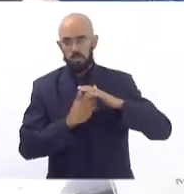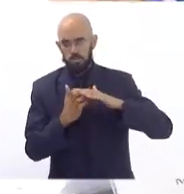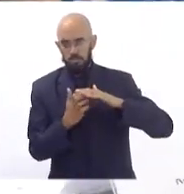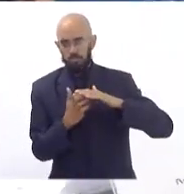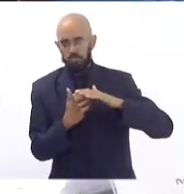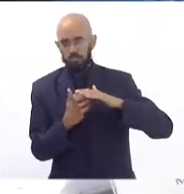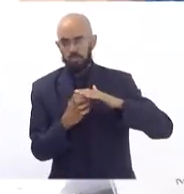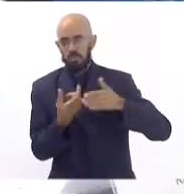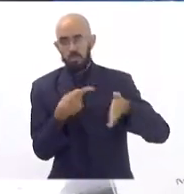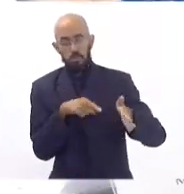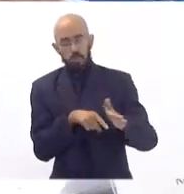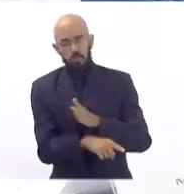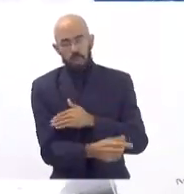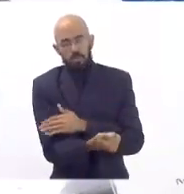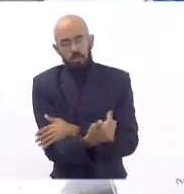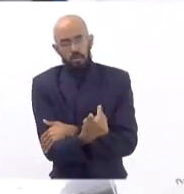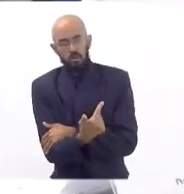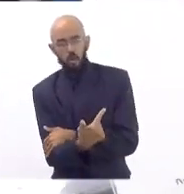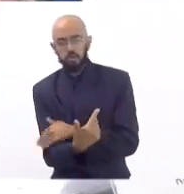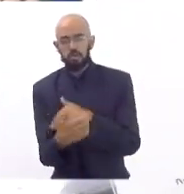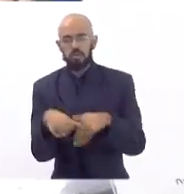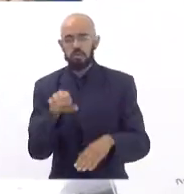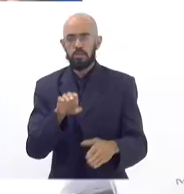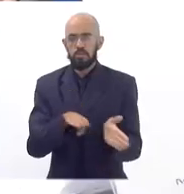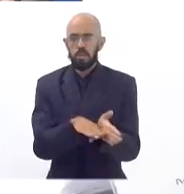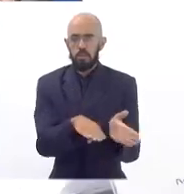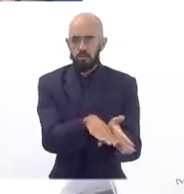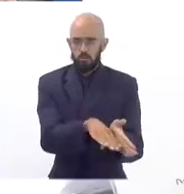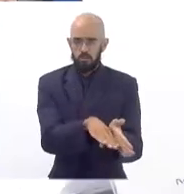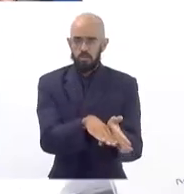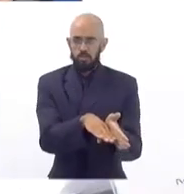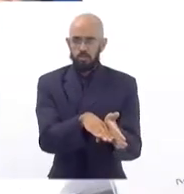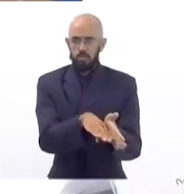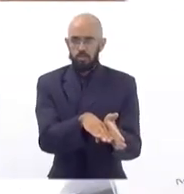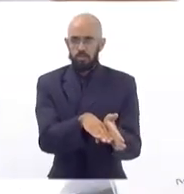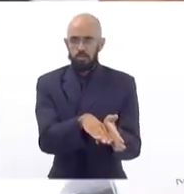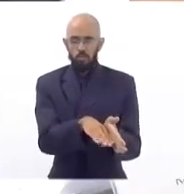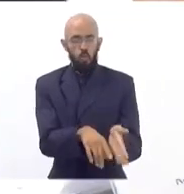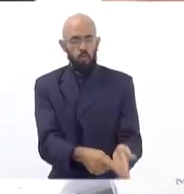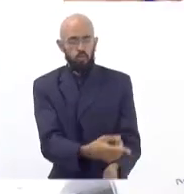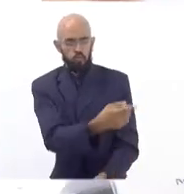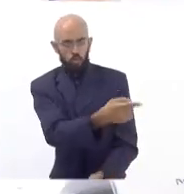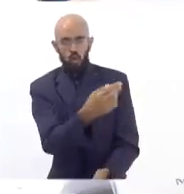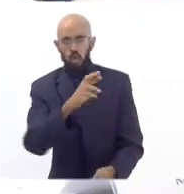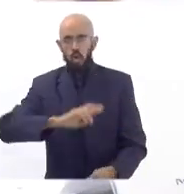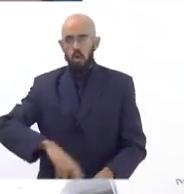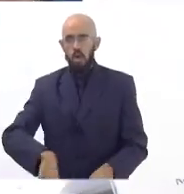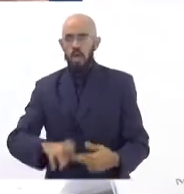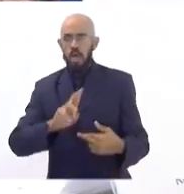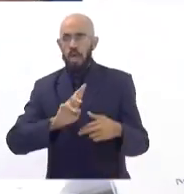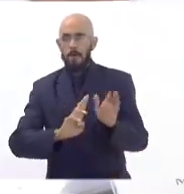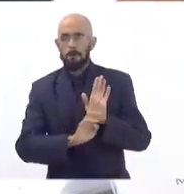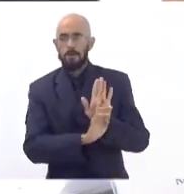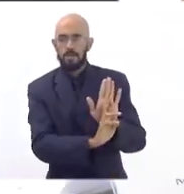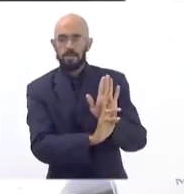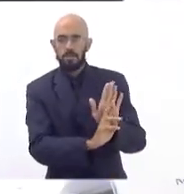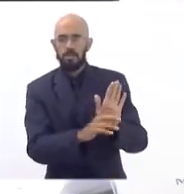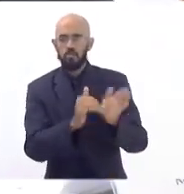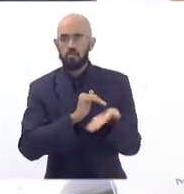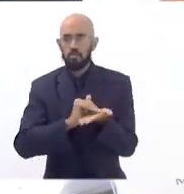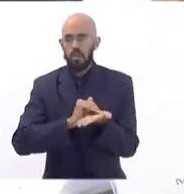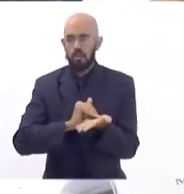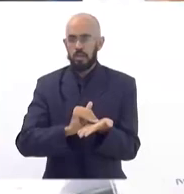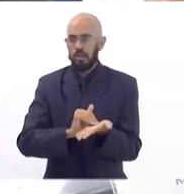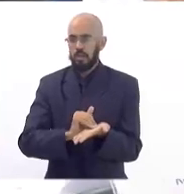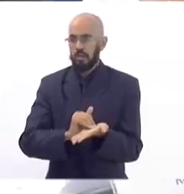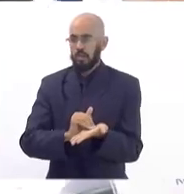seguinte são bons Estações sou representa aqui no entendimento secretário de transporte são